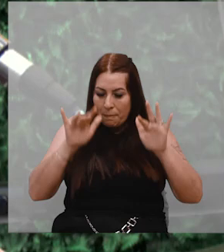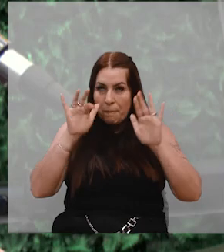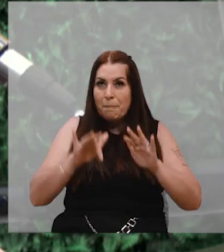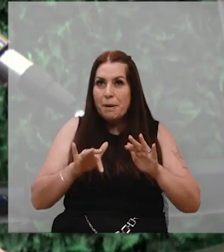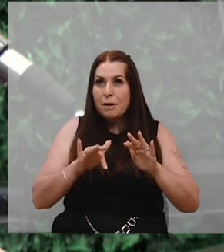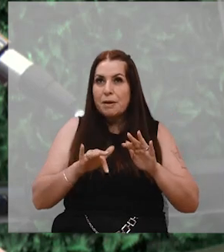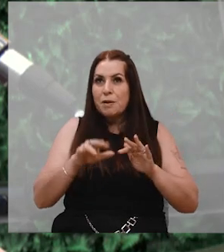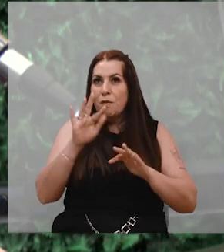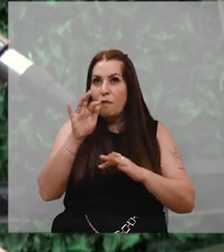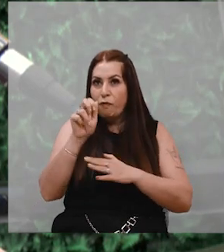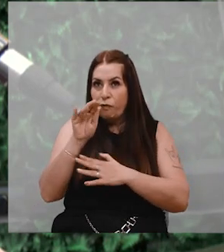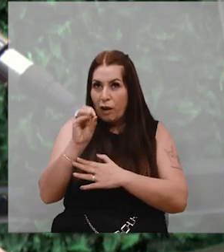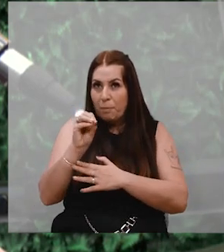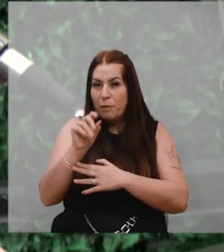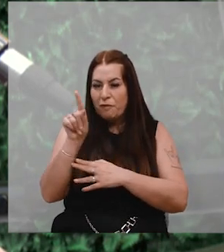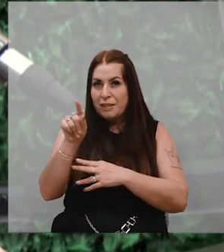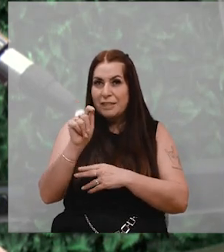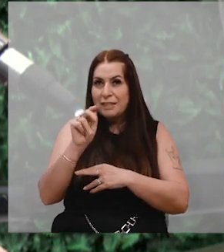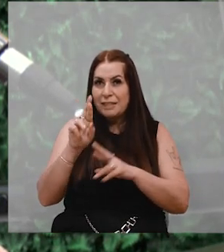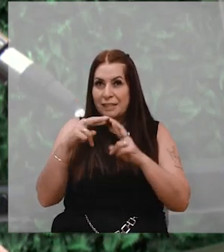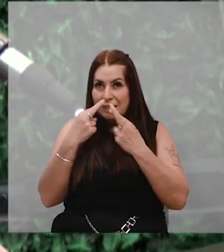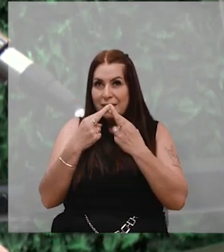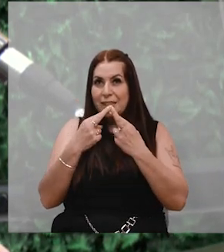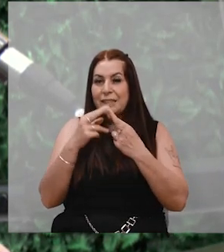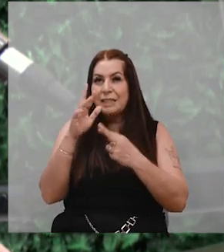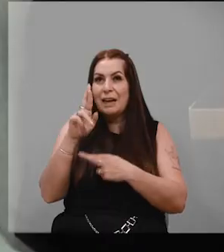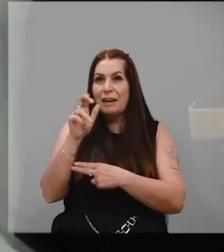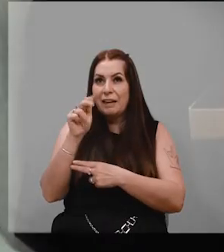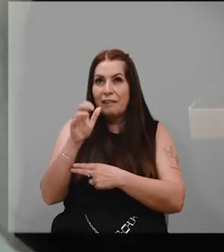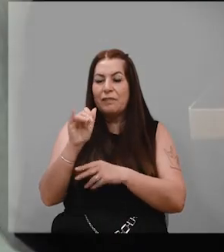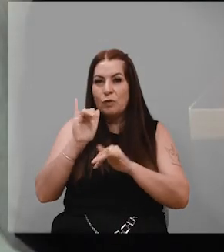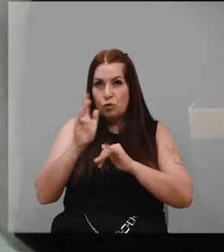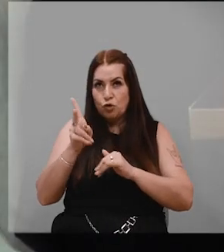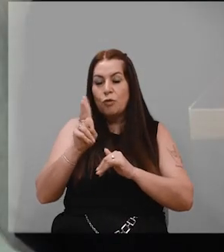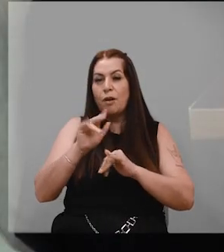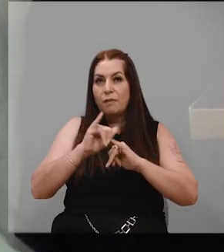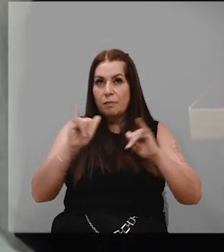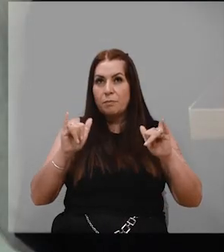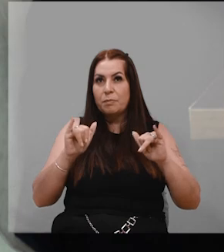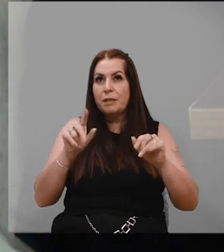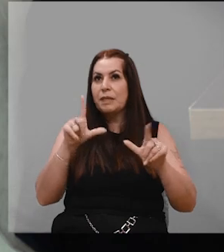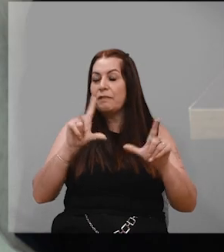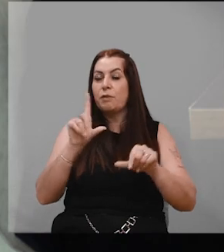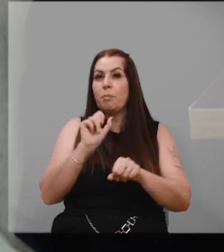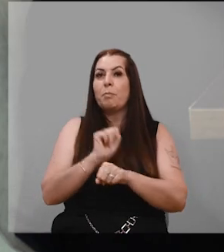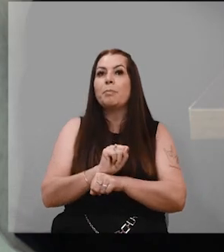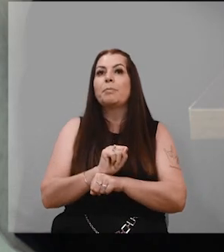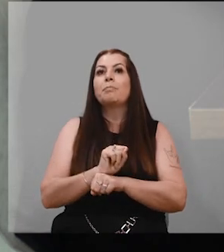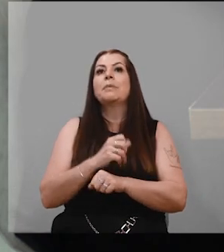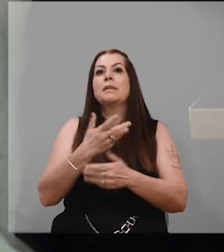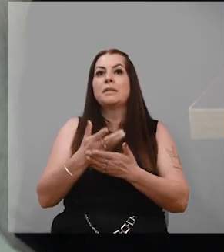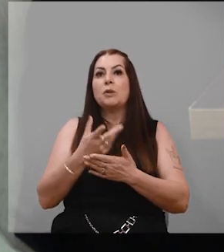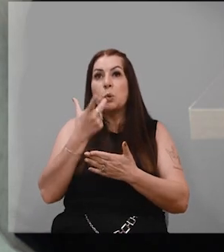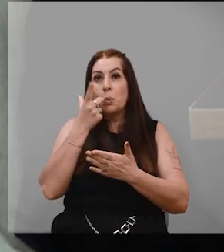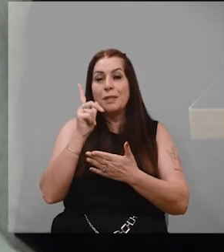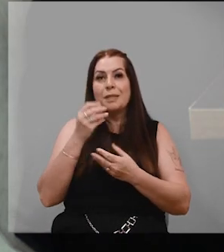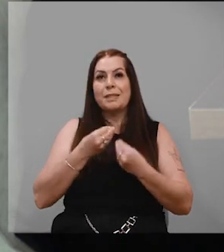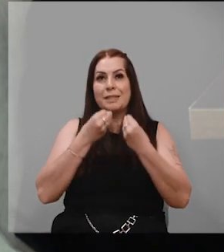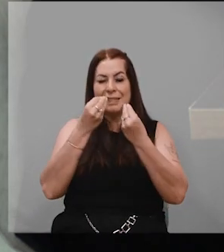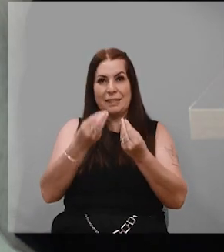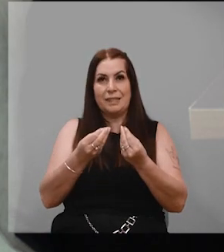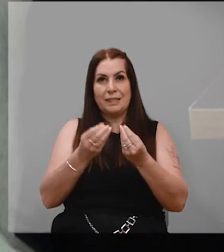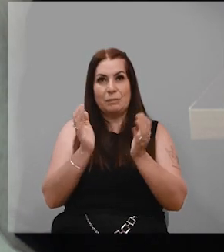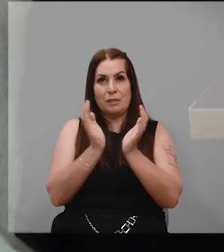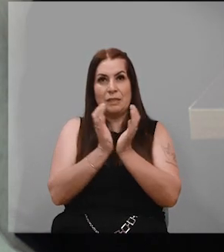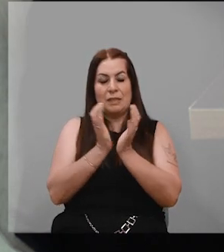tal, o Fábio cobria as sessões, né? E a Rafa lá seguindo com a programação, que a TV não para, né? Então, a gente consegue entregar,